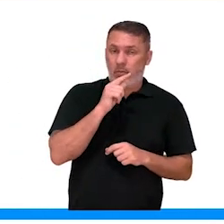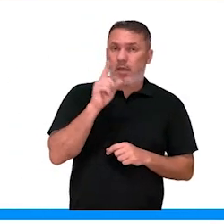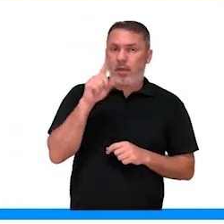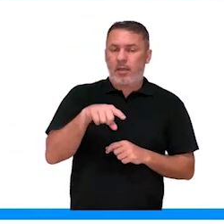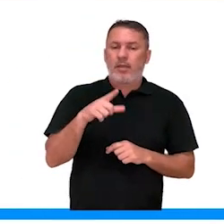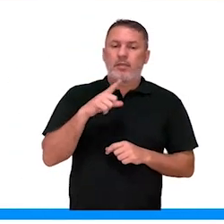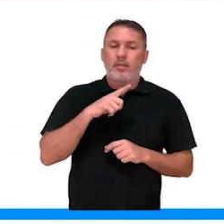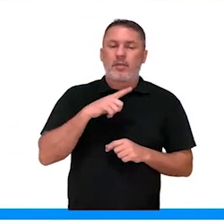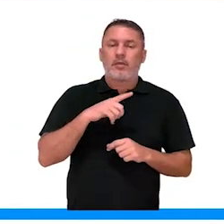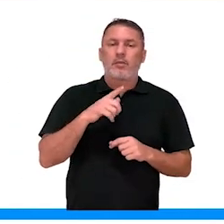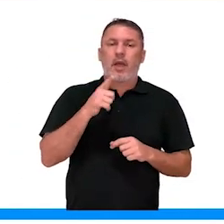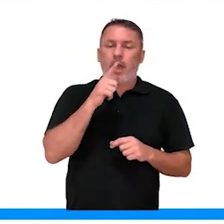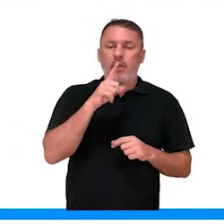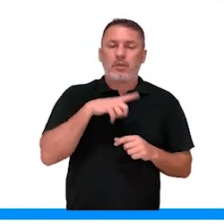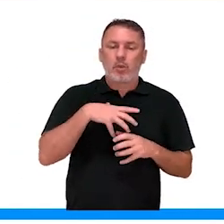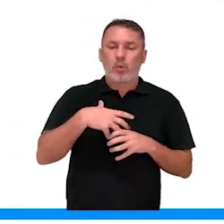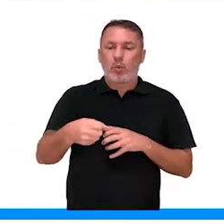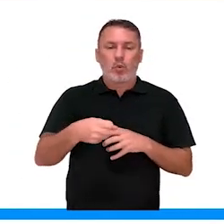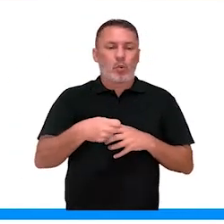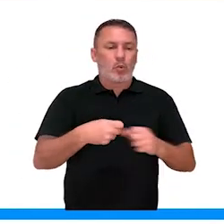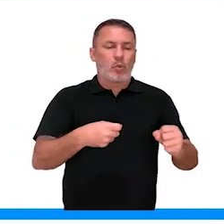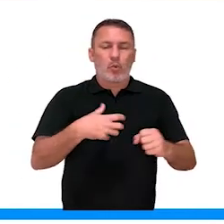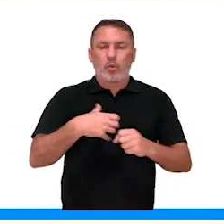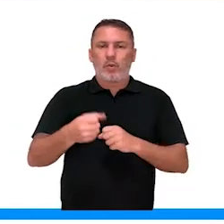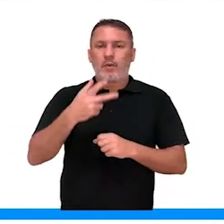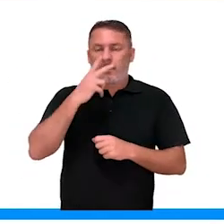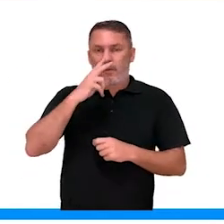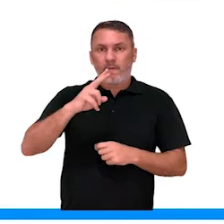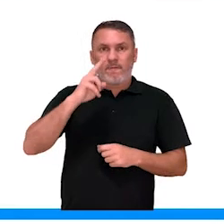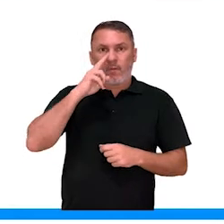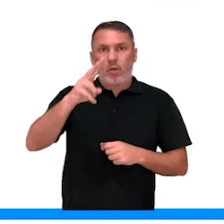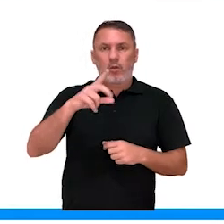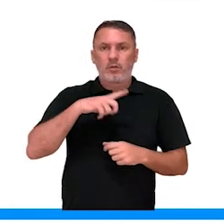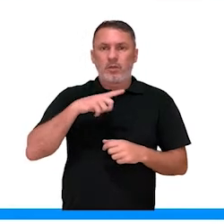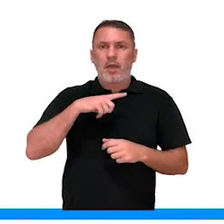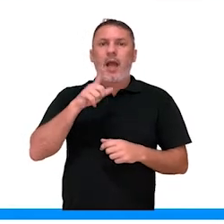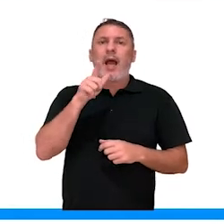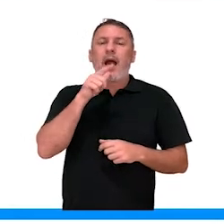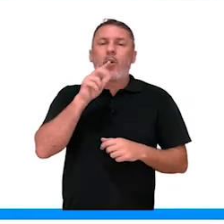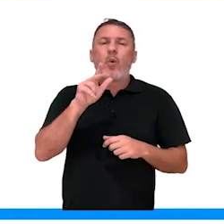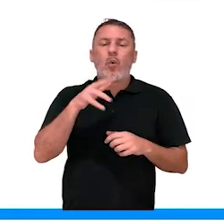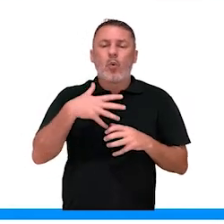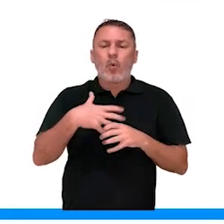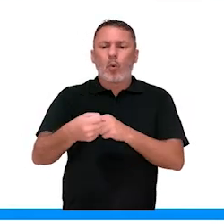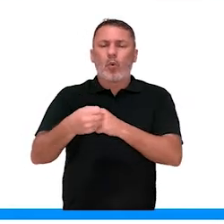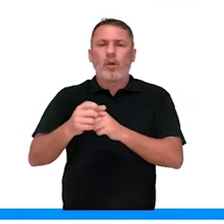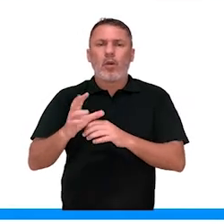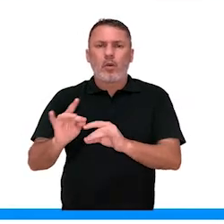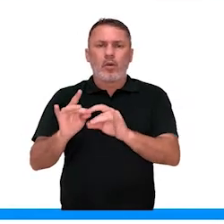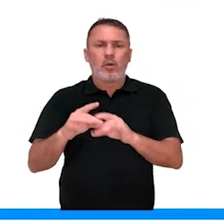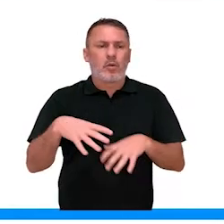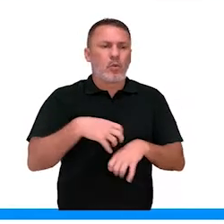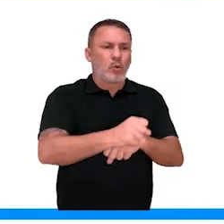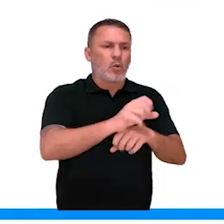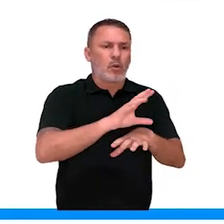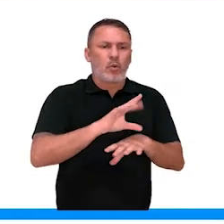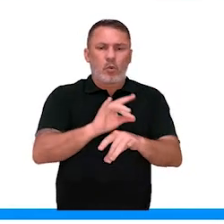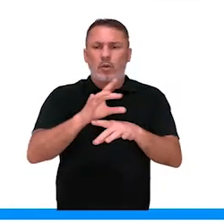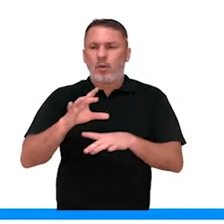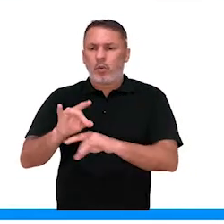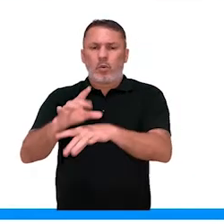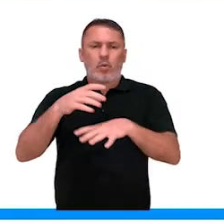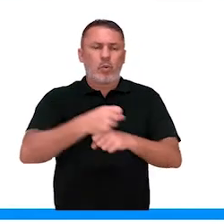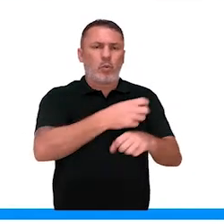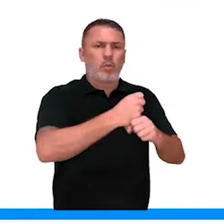água tem de se ligar fortemente a outras moléculas de água. Então, isso faz com que ela seja